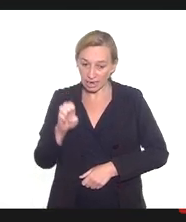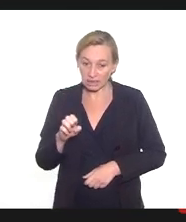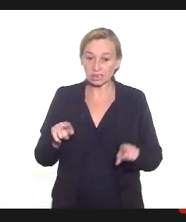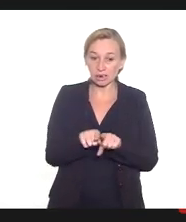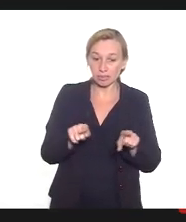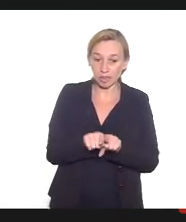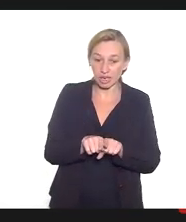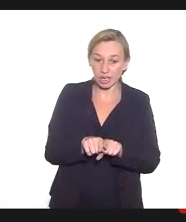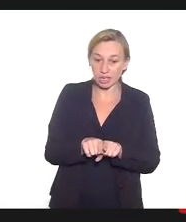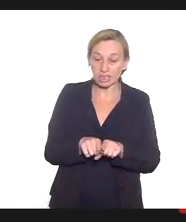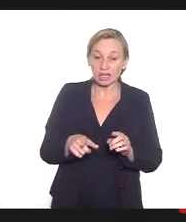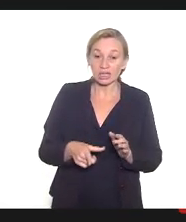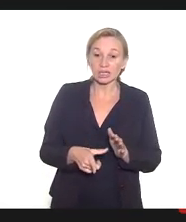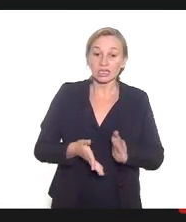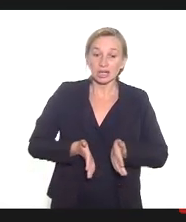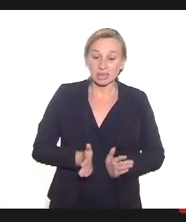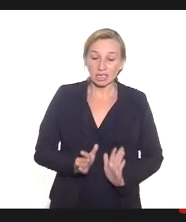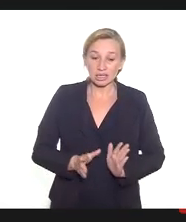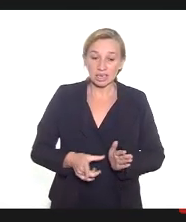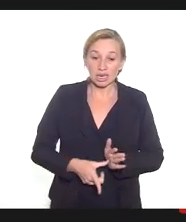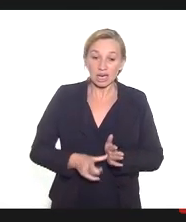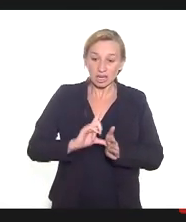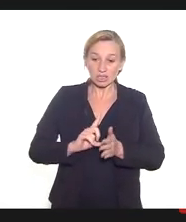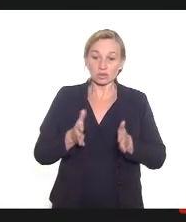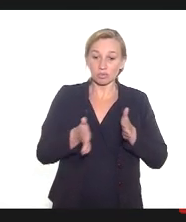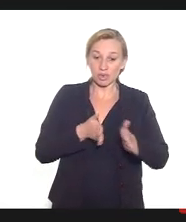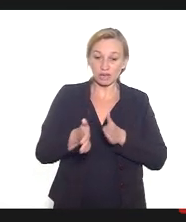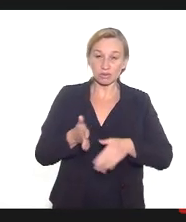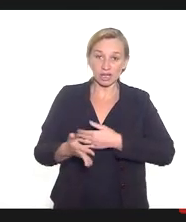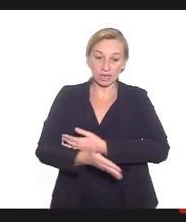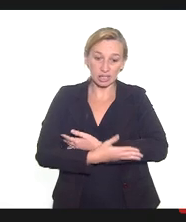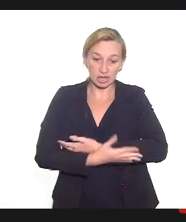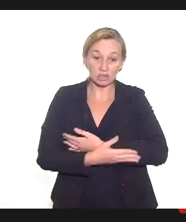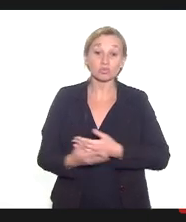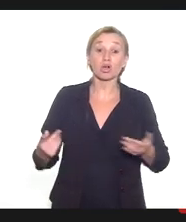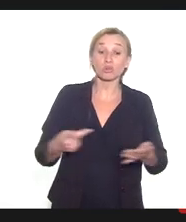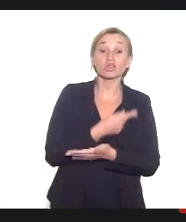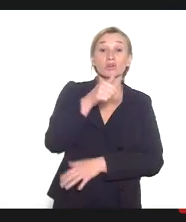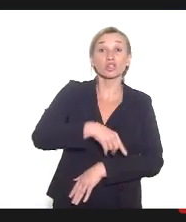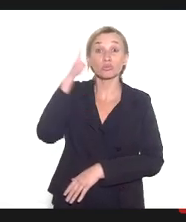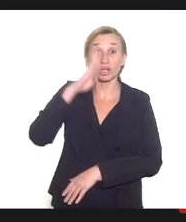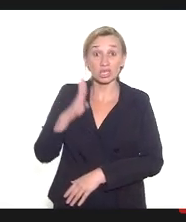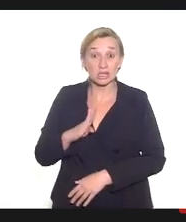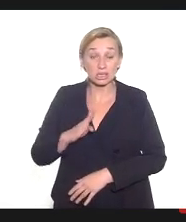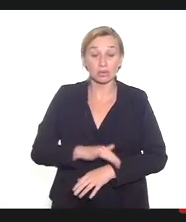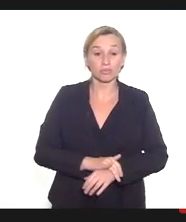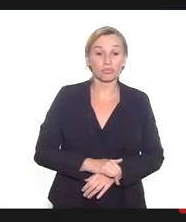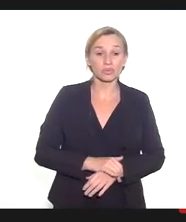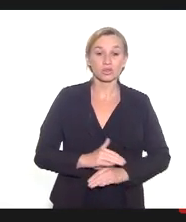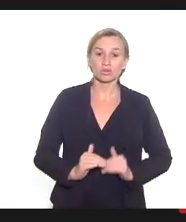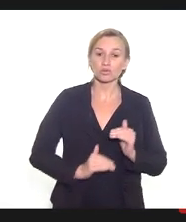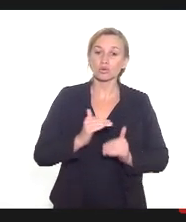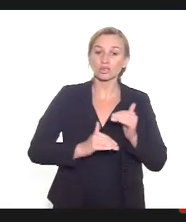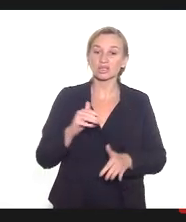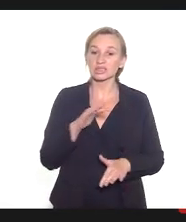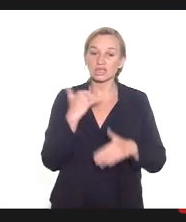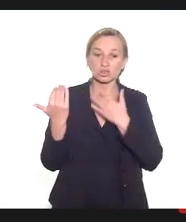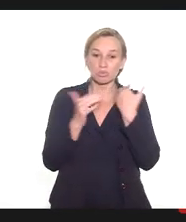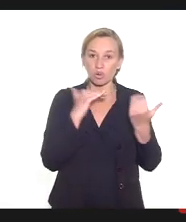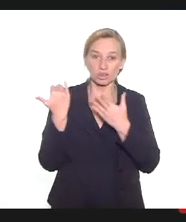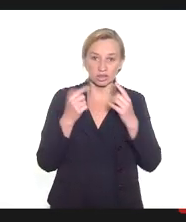e não tem nenhum Natal e para ser mais rápida o que que aconteceu aqui no Brasil em termos de evolução das